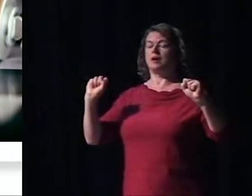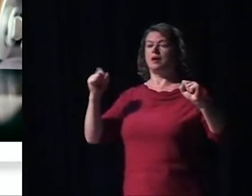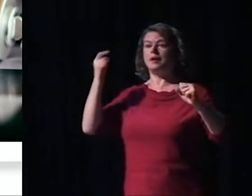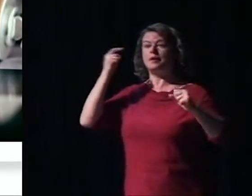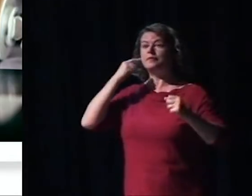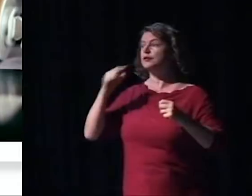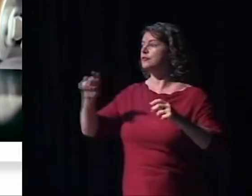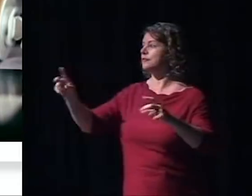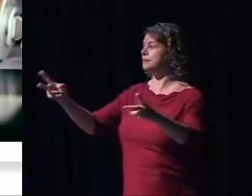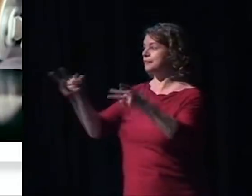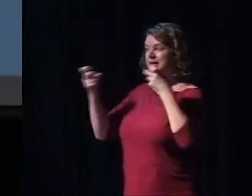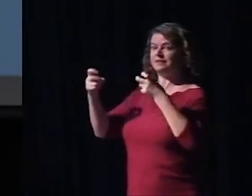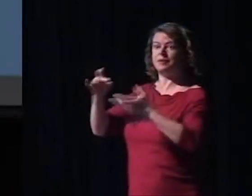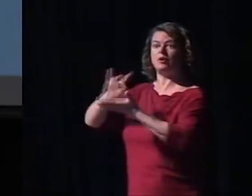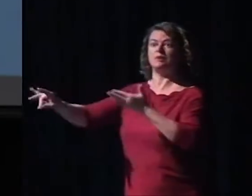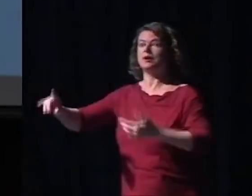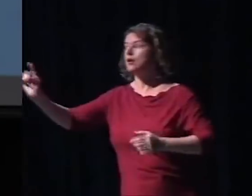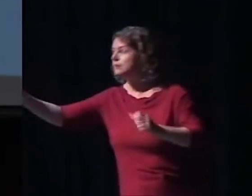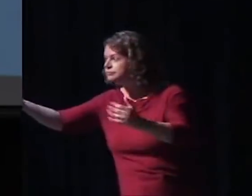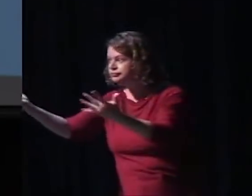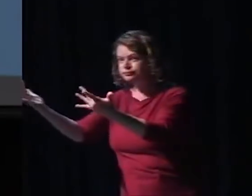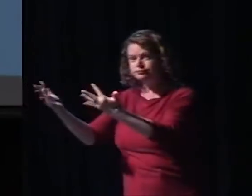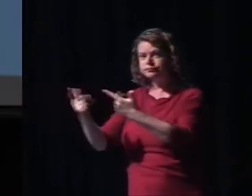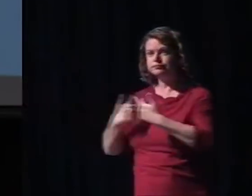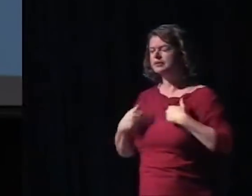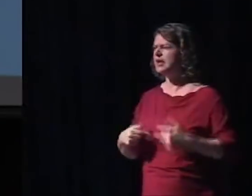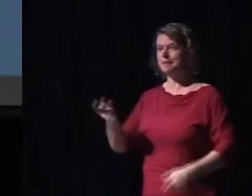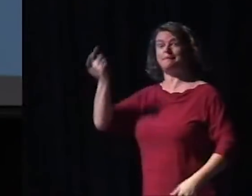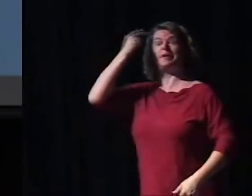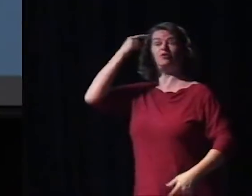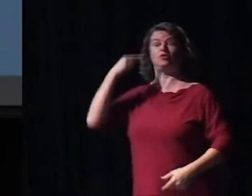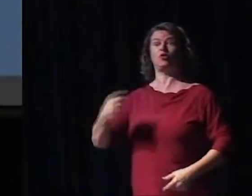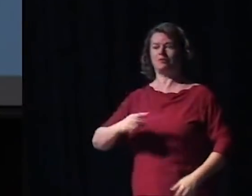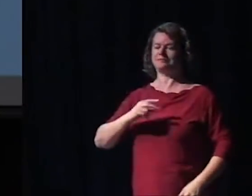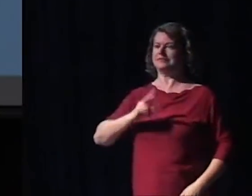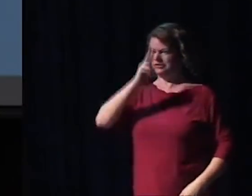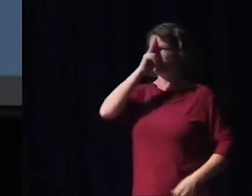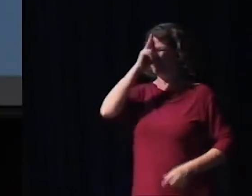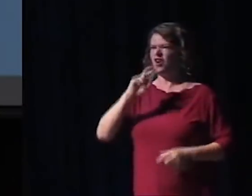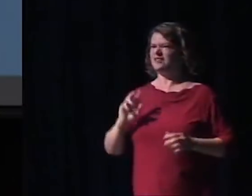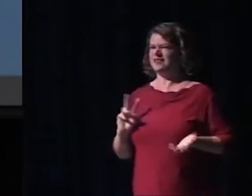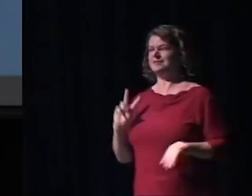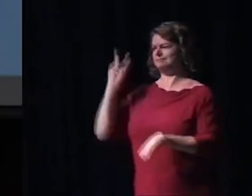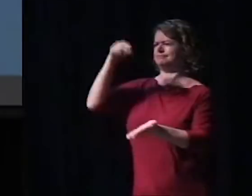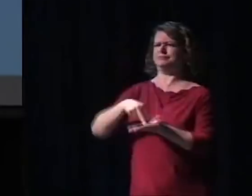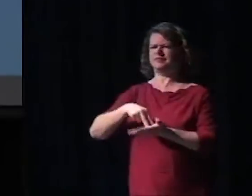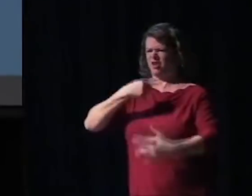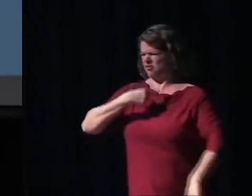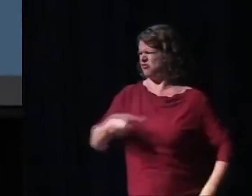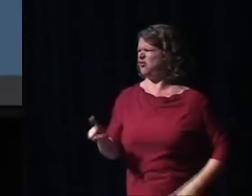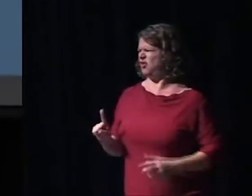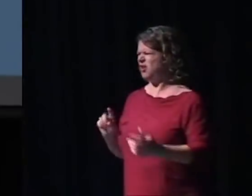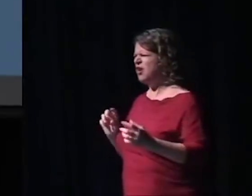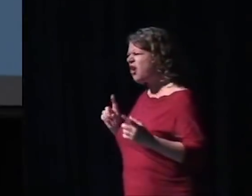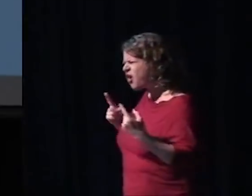É gente que se acostuma a brincar com o pecado, ele nem percebe que o Senhor deixa ele.